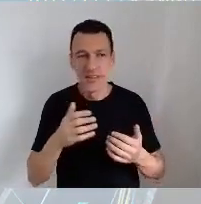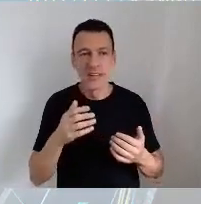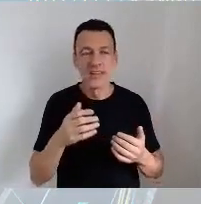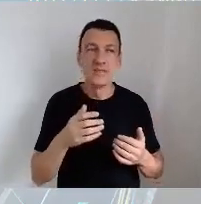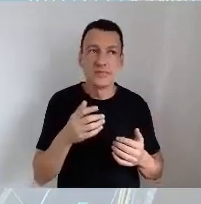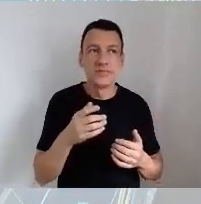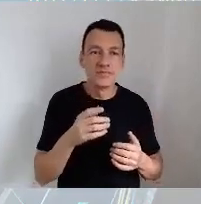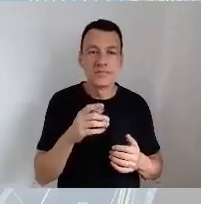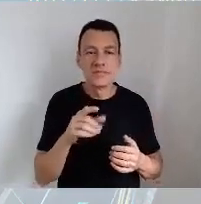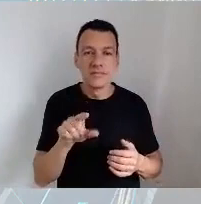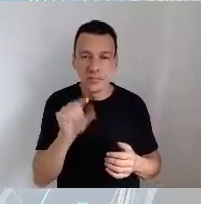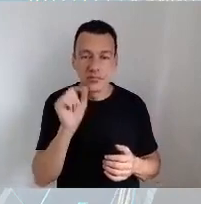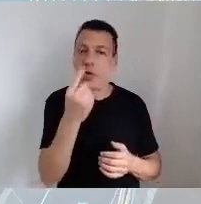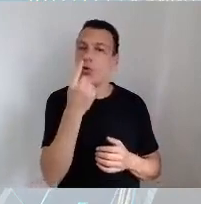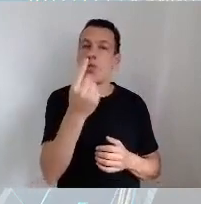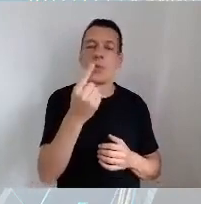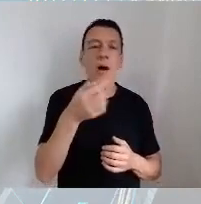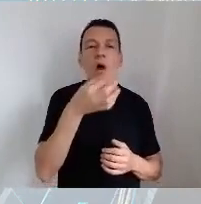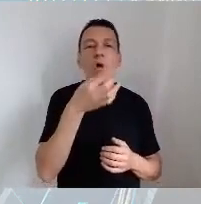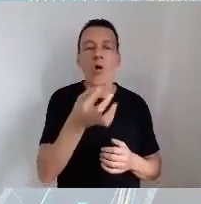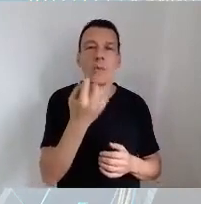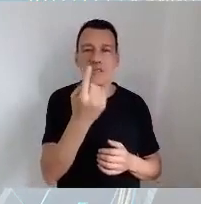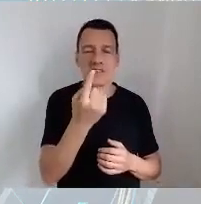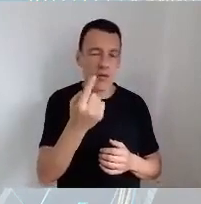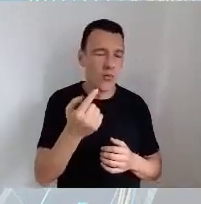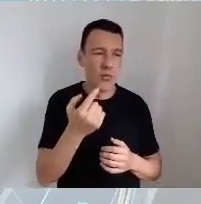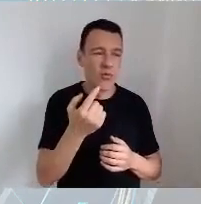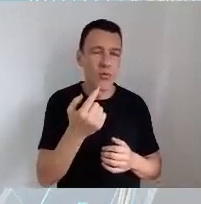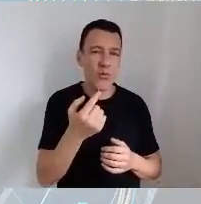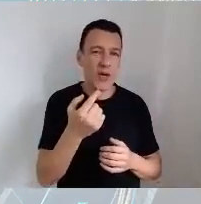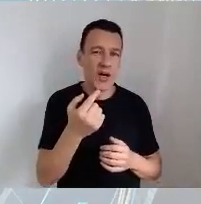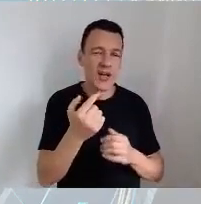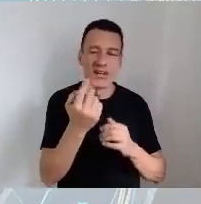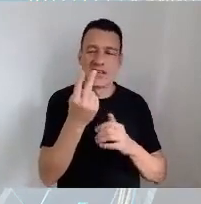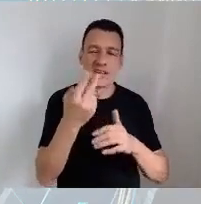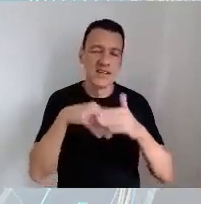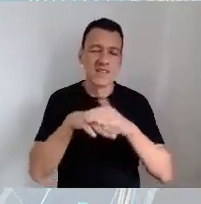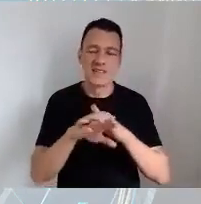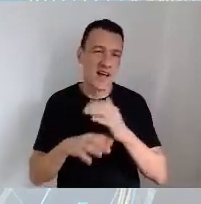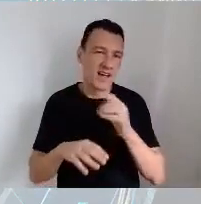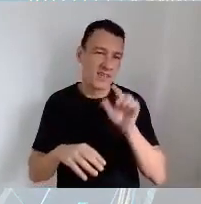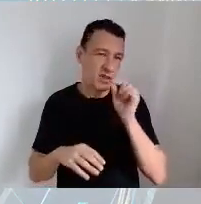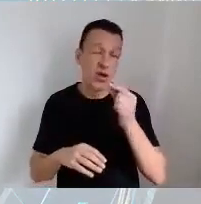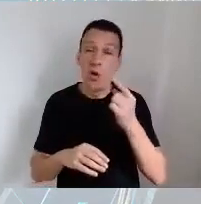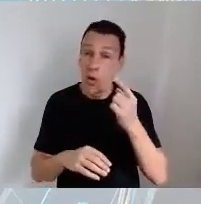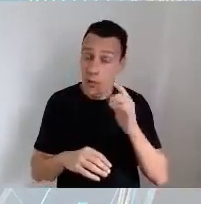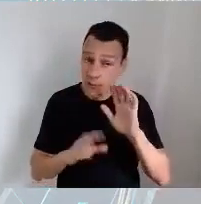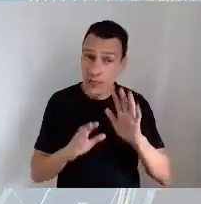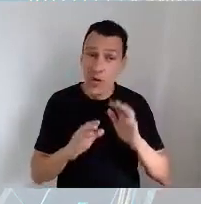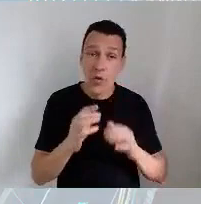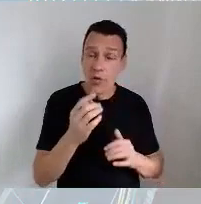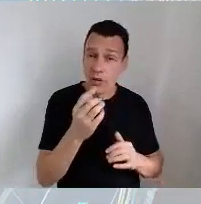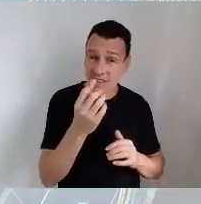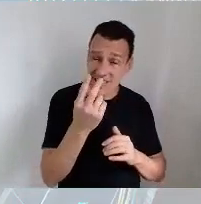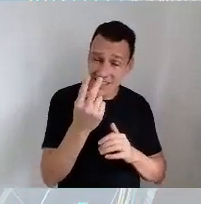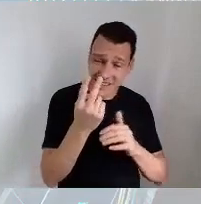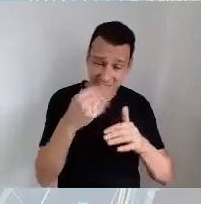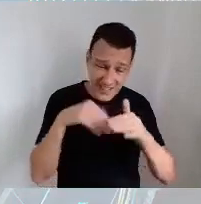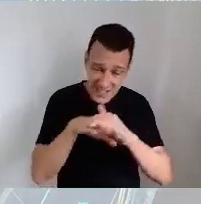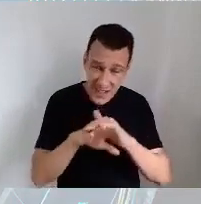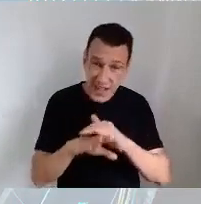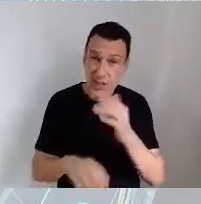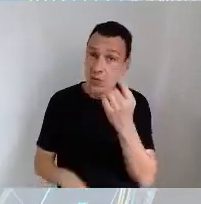design e aqui cabe uma dica prática tá toda decisão de des que você acab fazendo